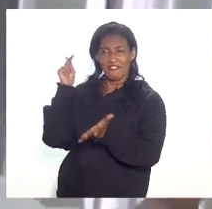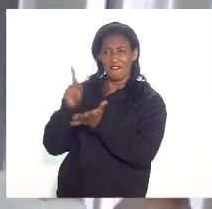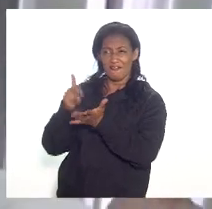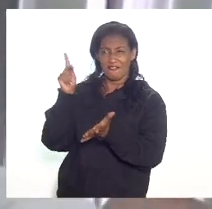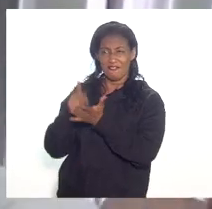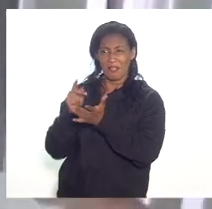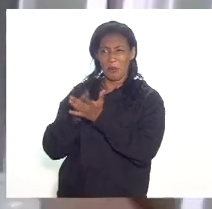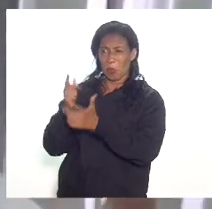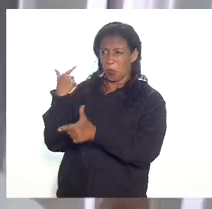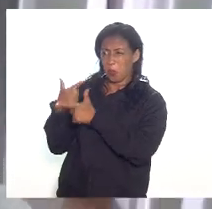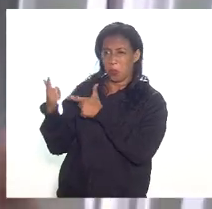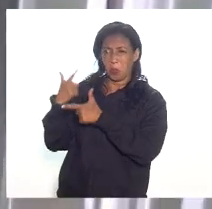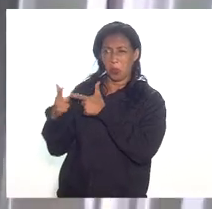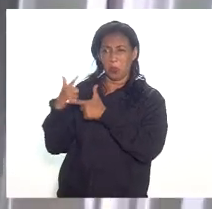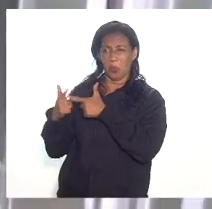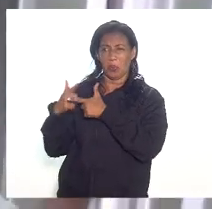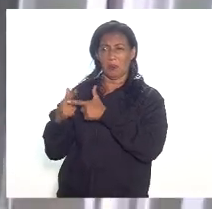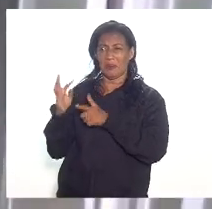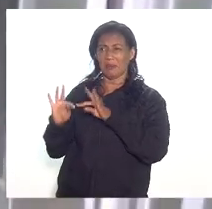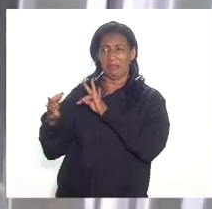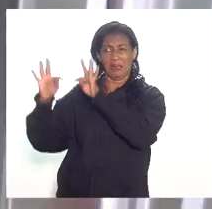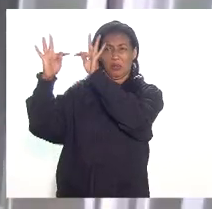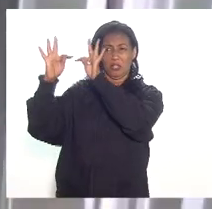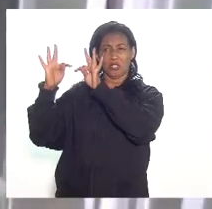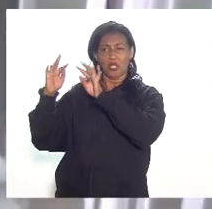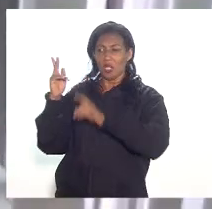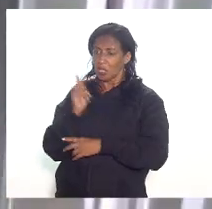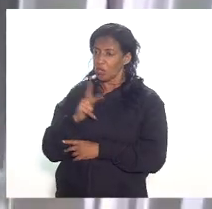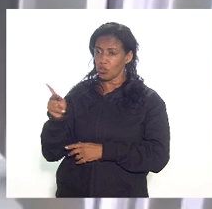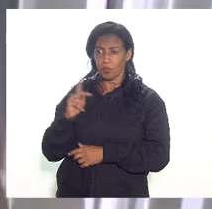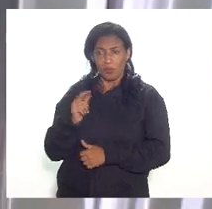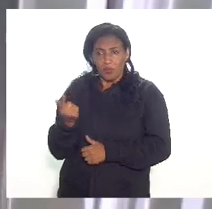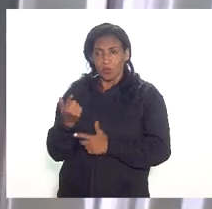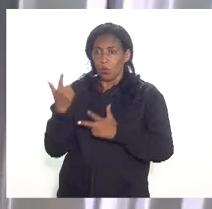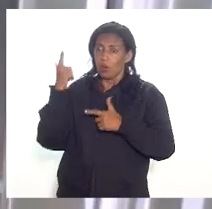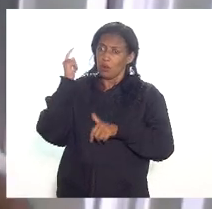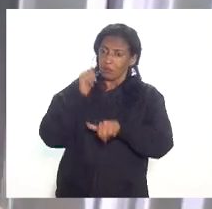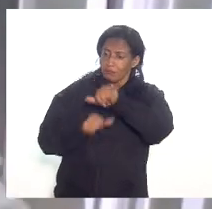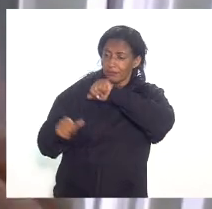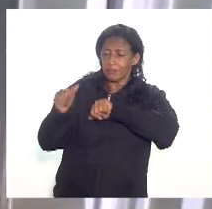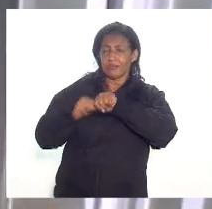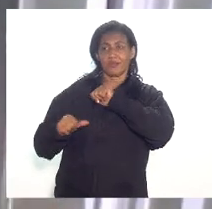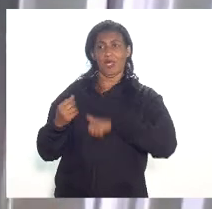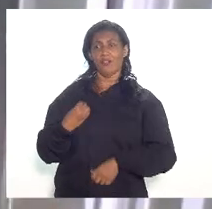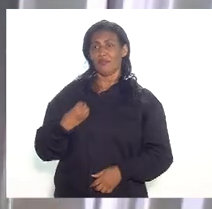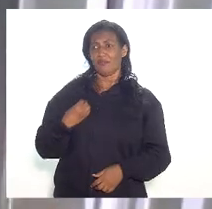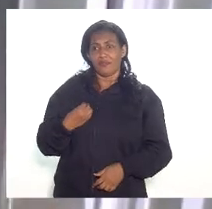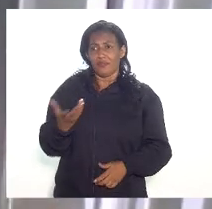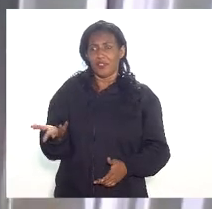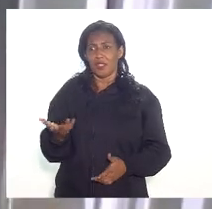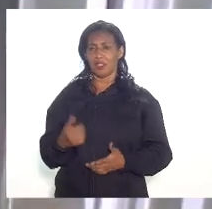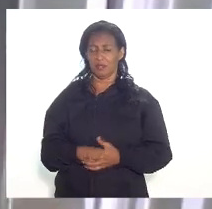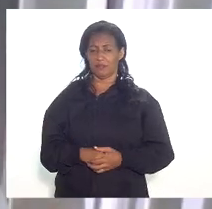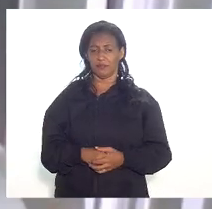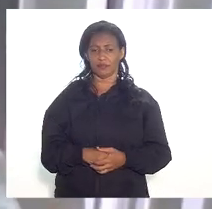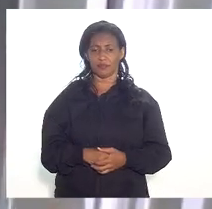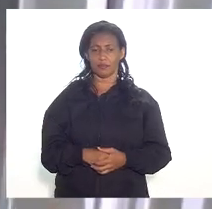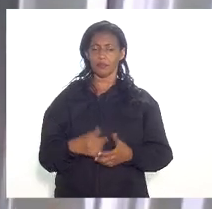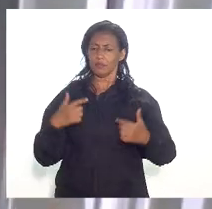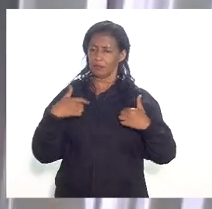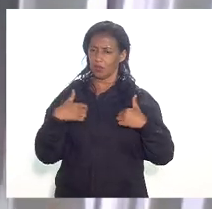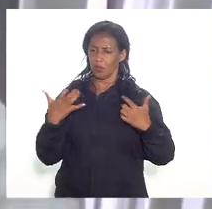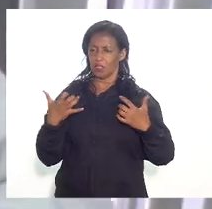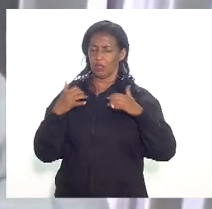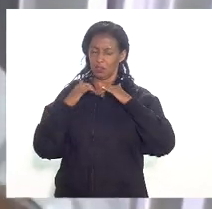tecnológicas até hoje e os professores se viraram do jeito que puderam do jeito que puderam então quero aqui transmitir essa